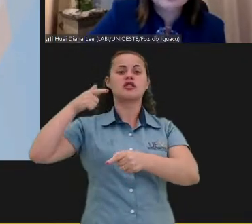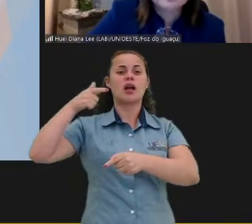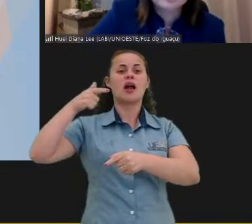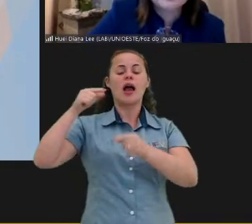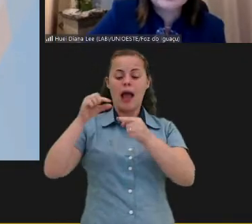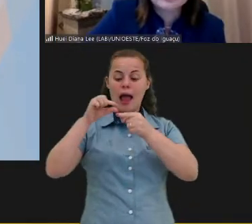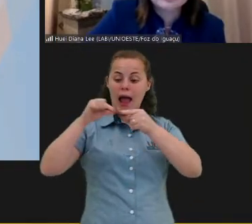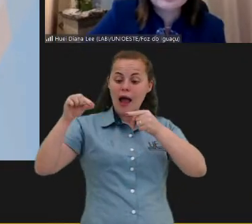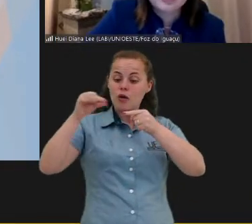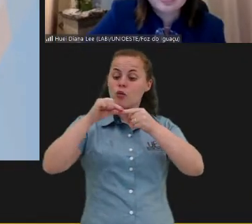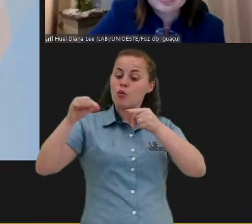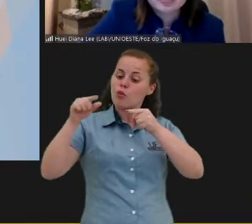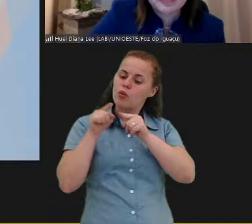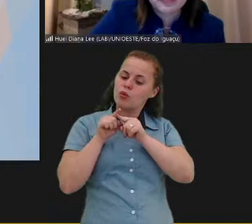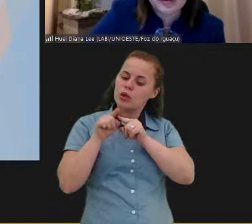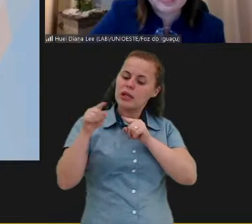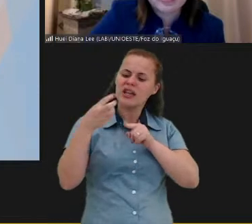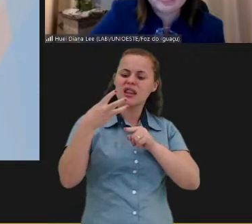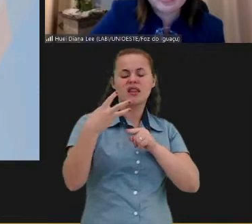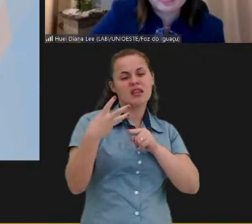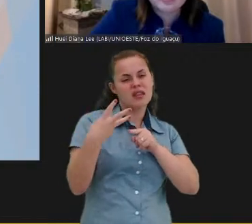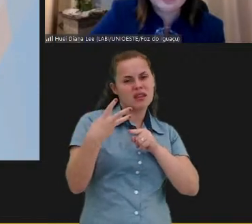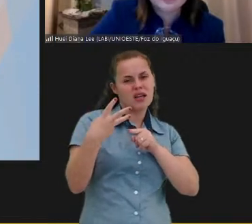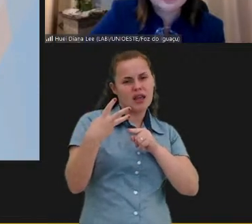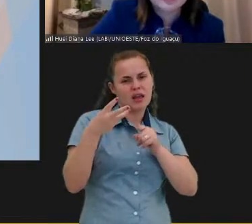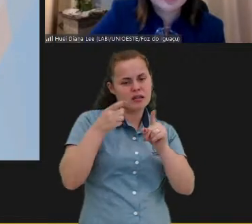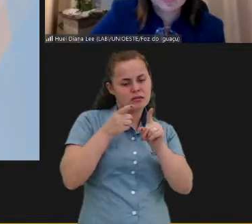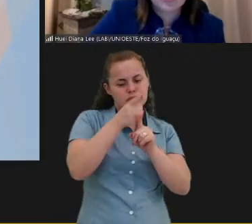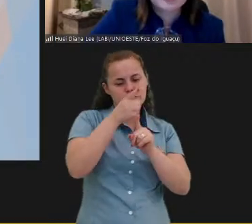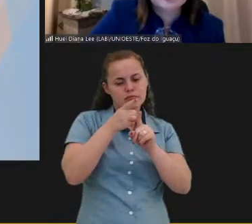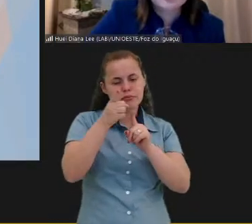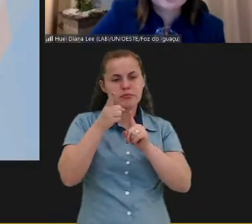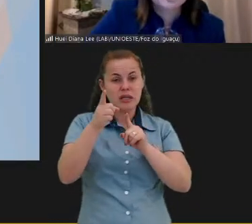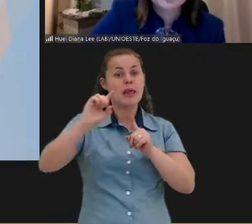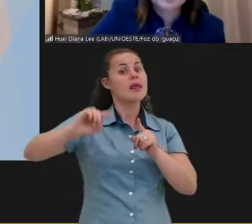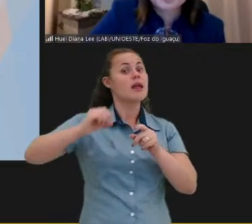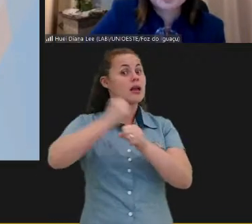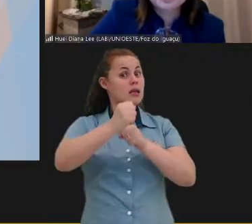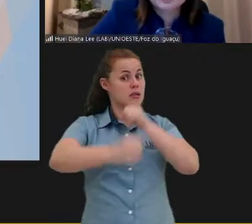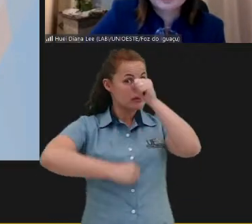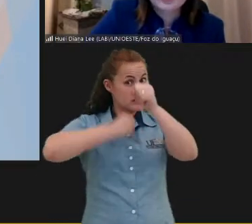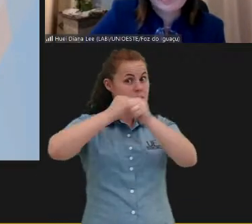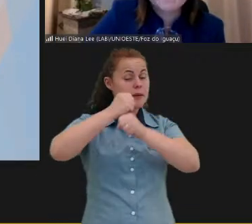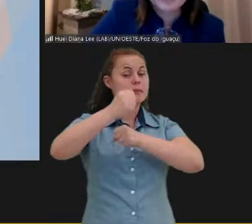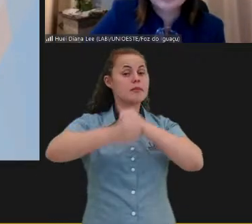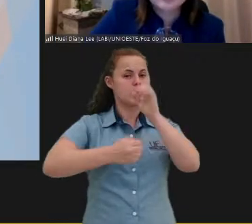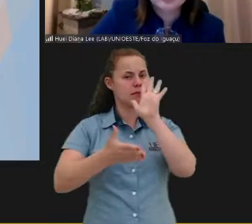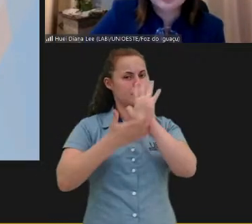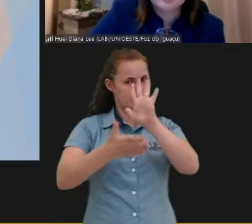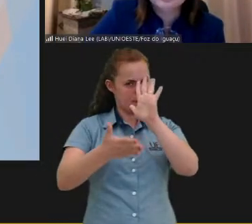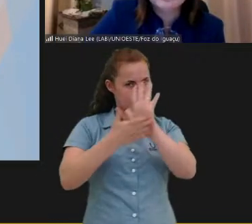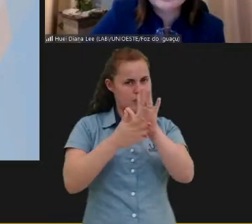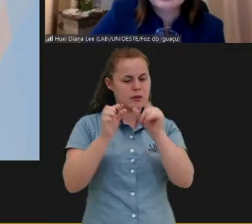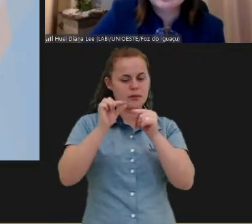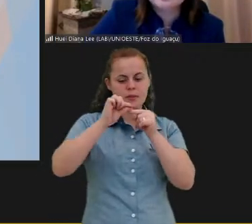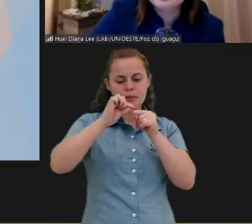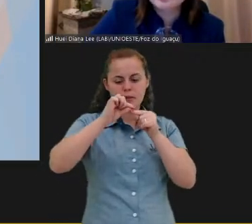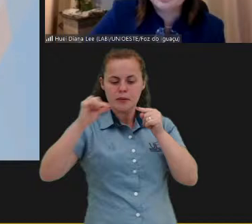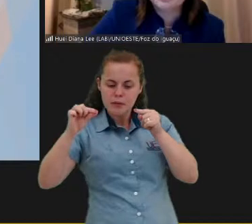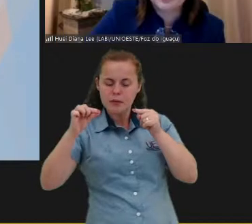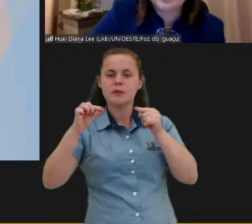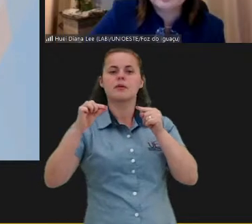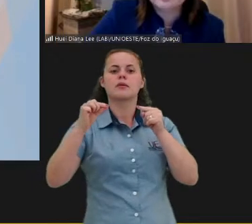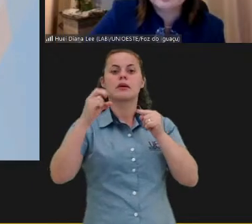com a ponta aqui, o bisel, de 3 faces. Anos depois, foi proposto a ponta da agulha com um bisel